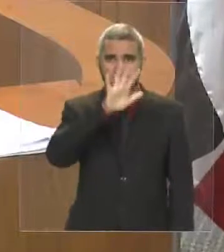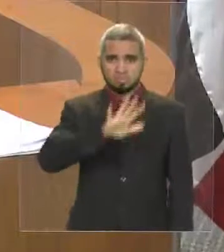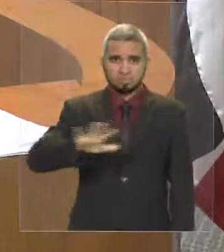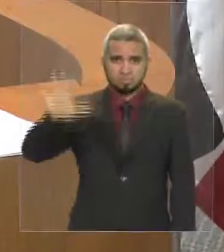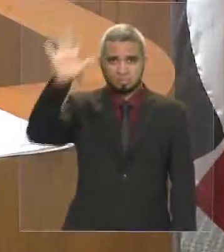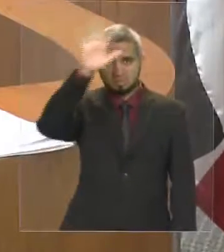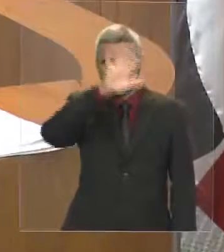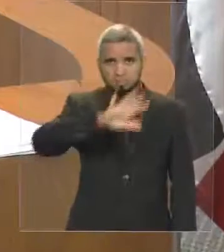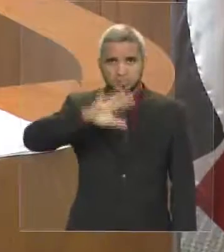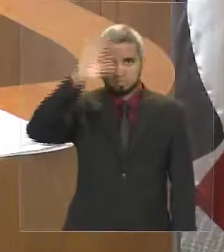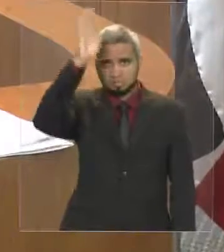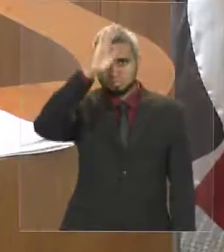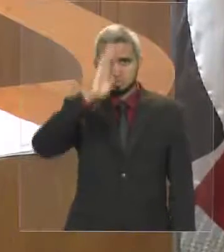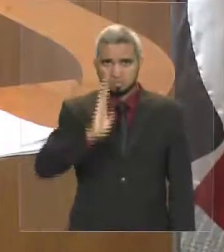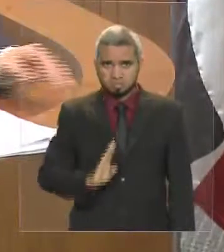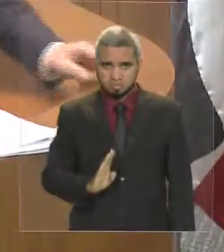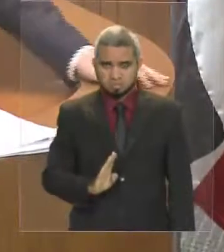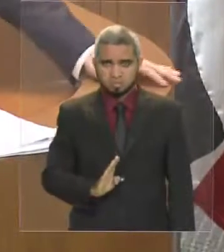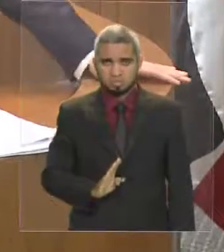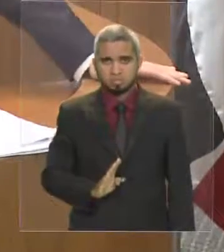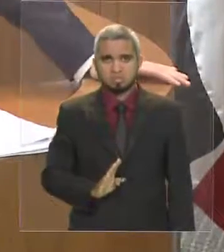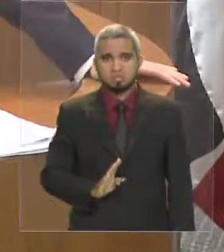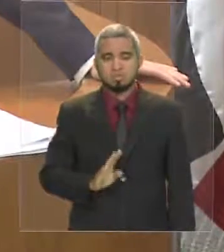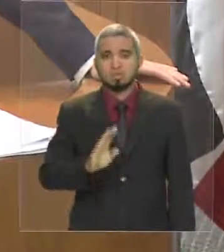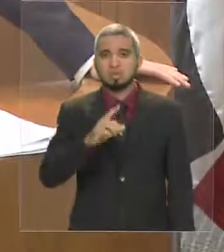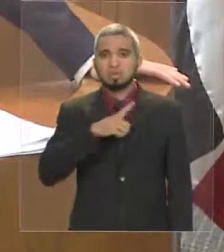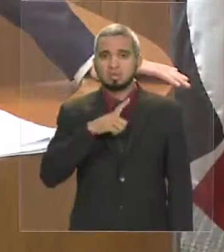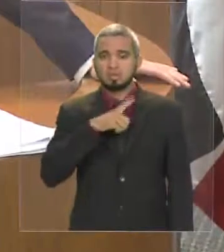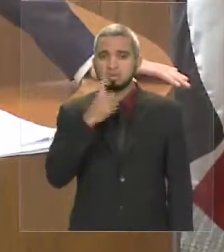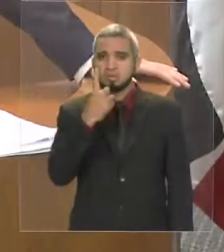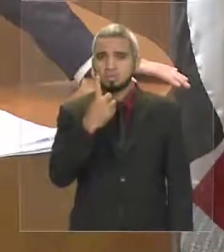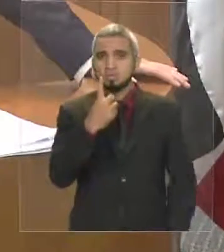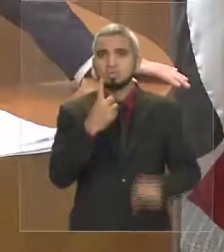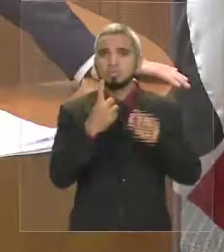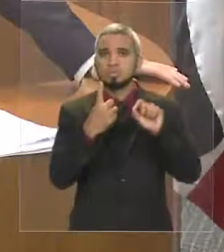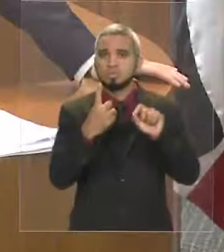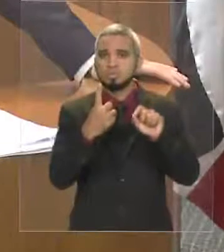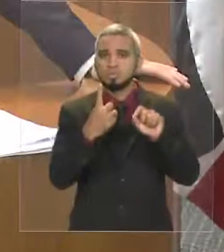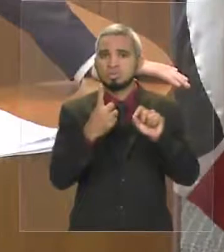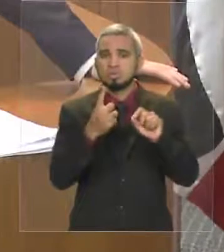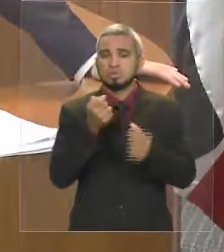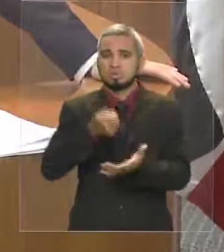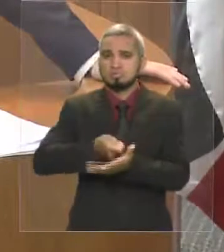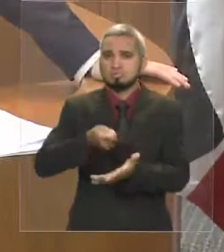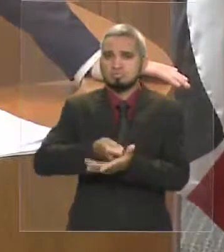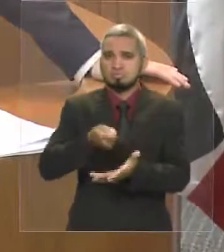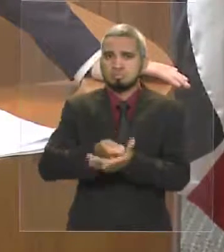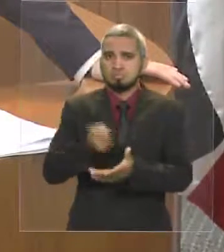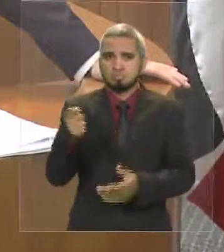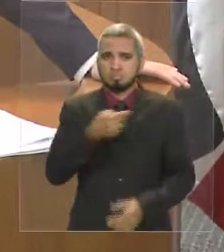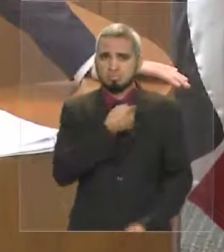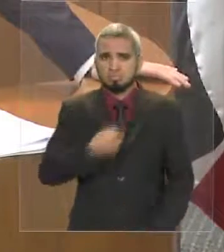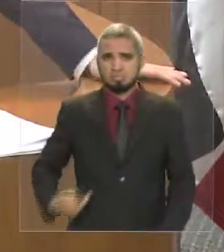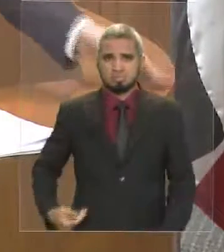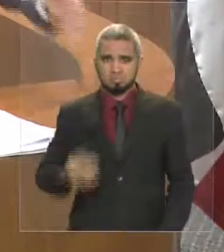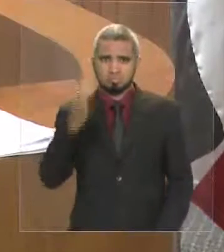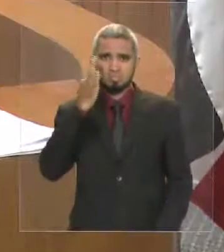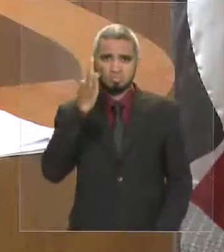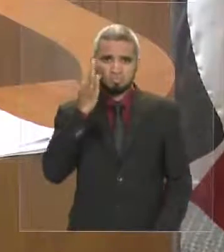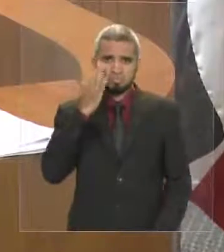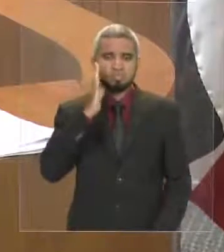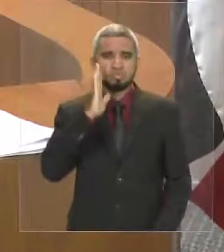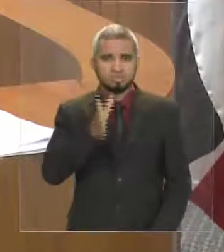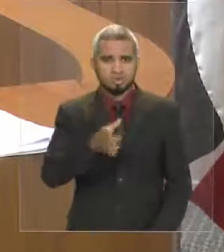há nenhum maior defensor do imposto sobre as grandes fortunas do que o atual governador do Estado. Já deu